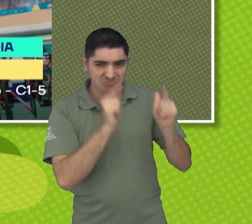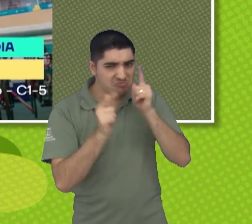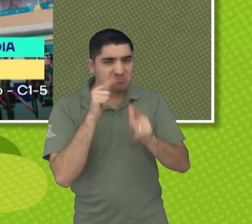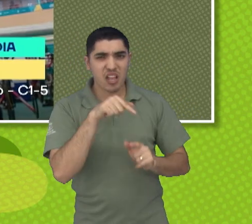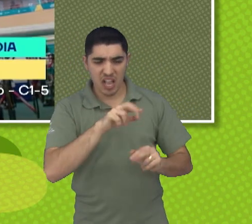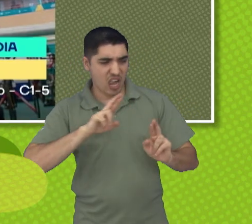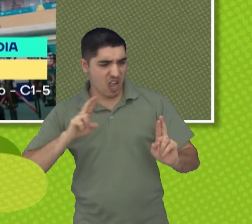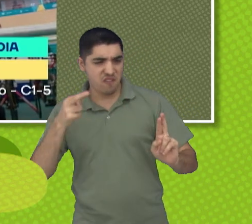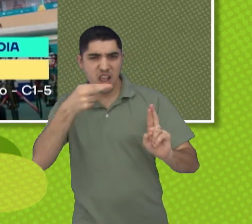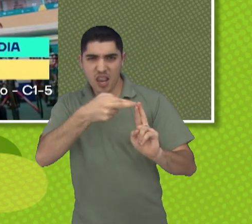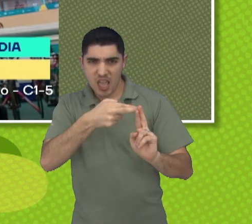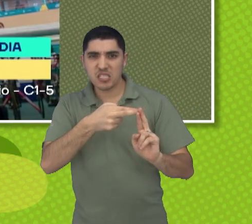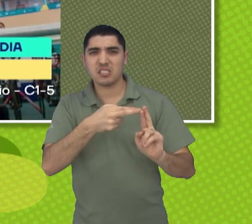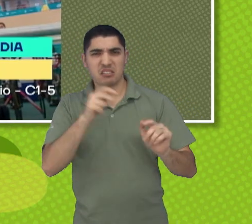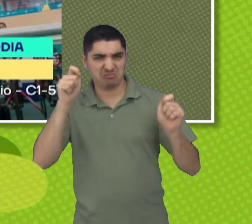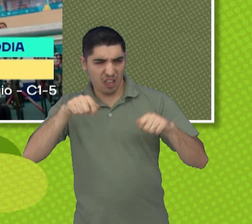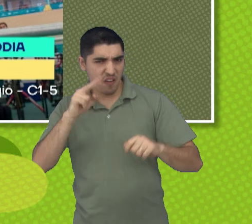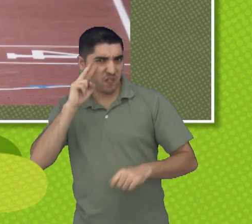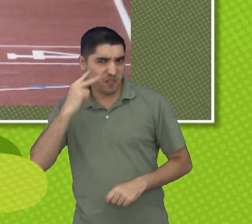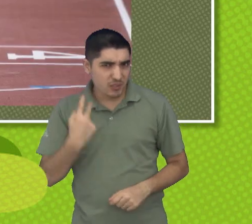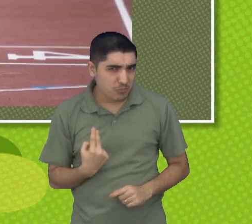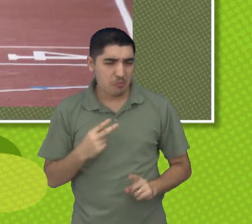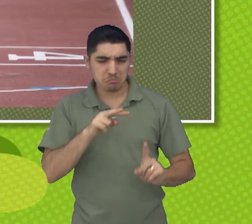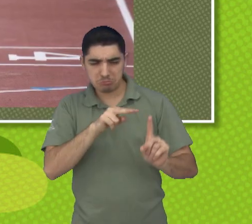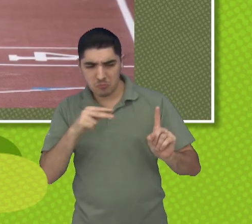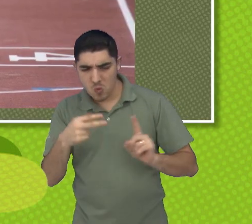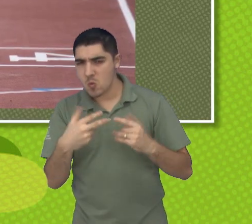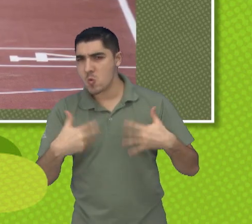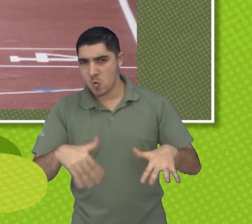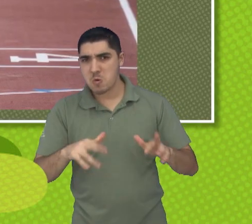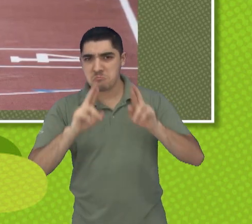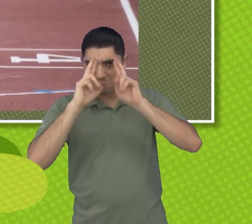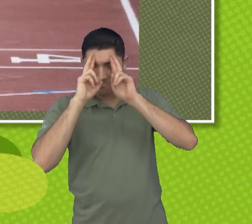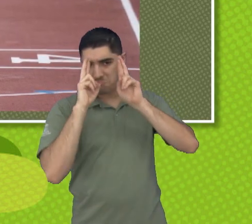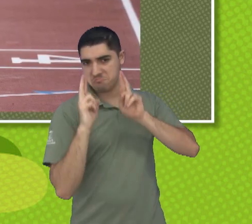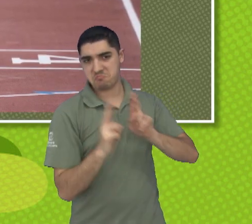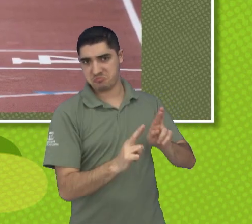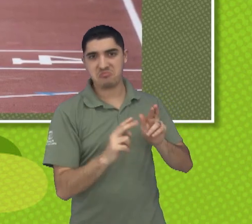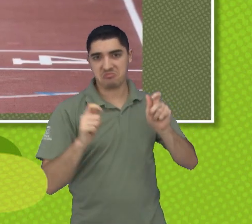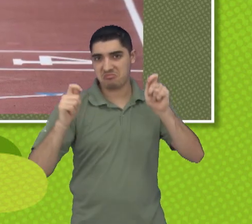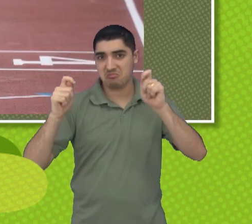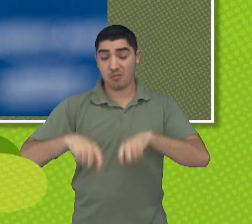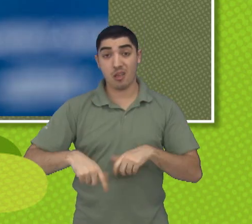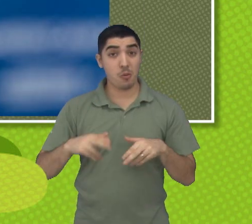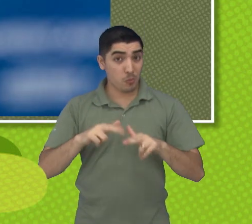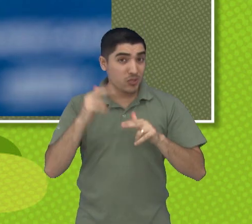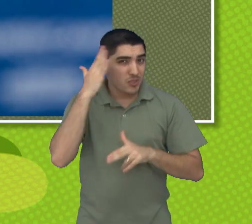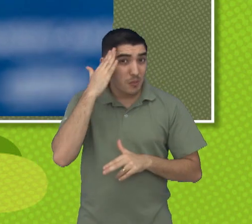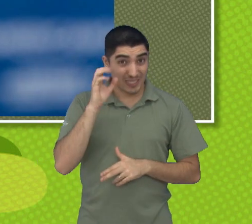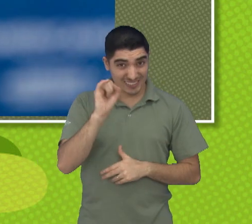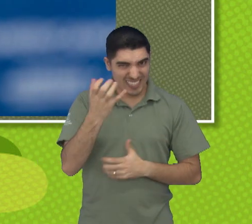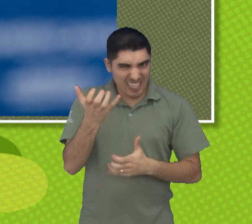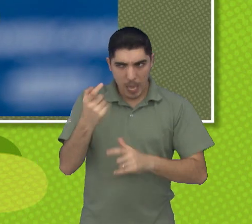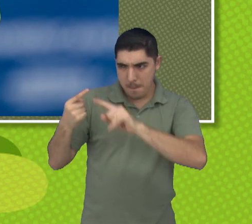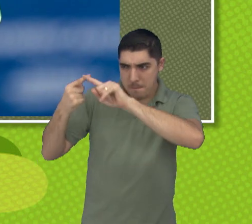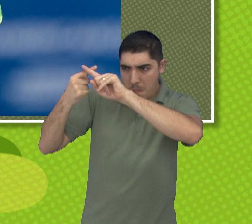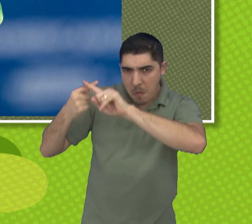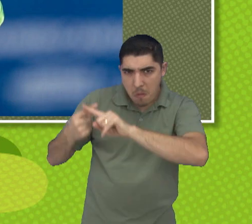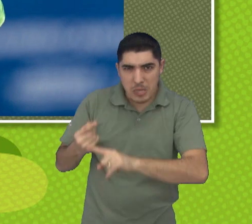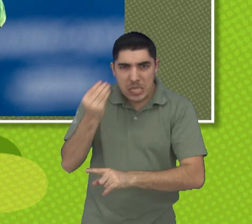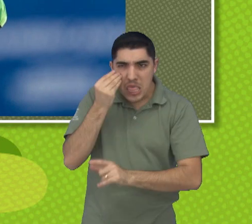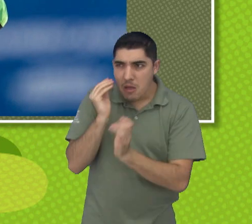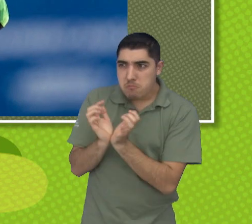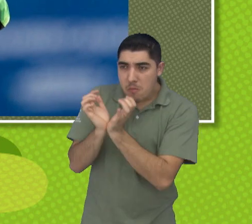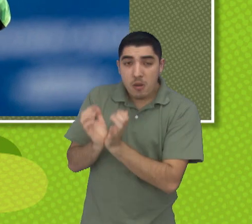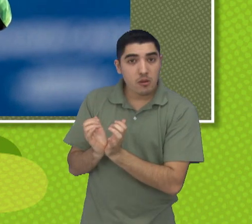referência, visibilidade, muito mais respeito. Então, a gente sabe que para você se tornar competitivo, isso tudo é fundamental. Você